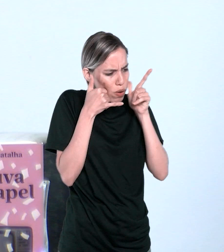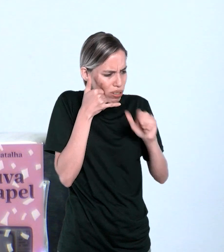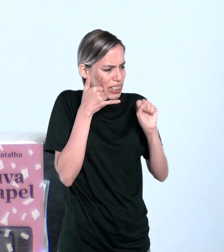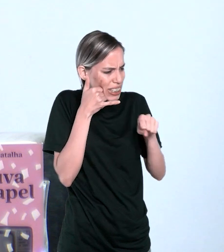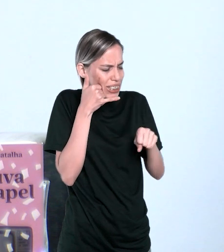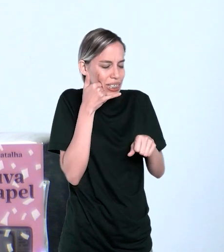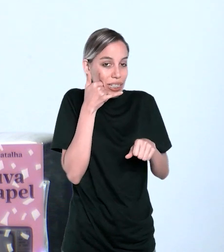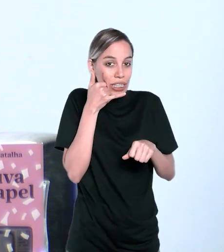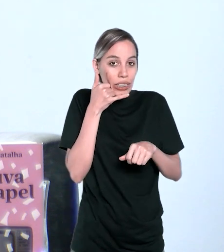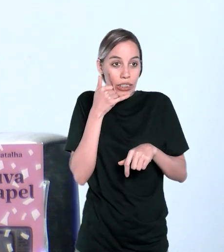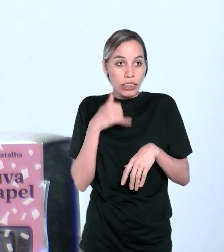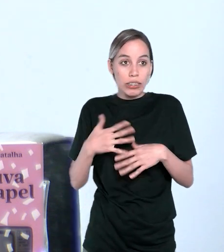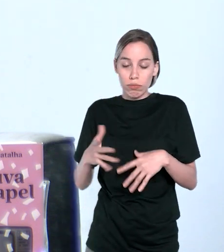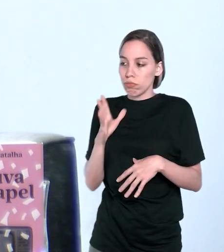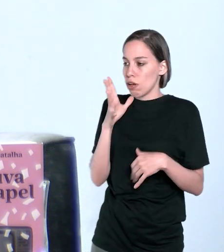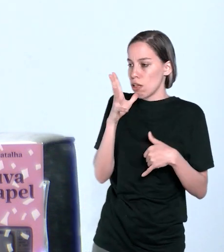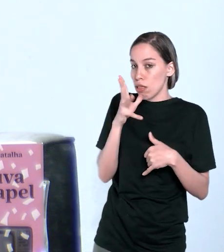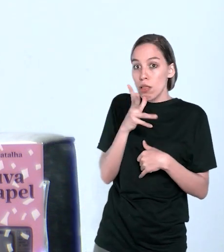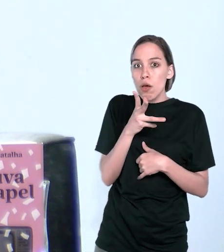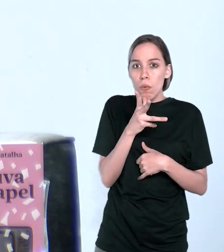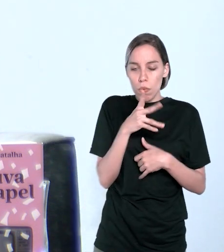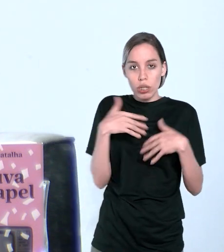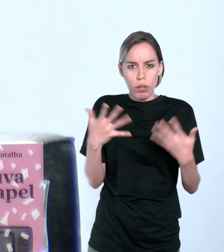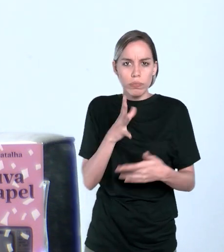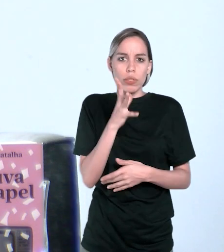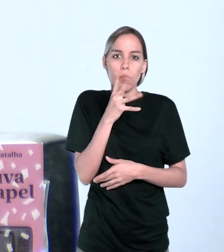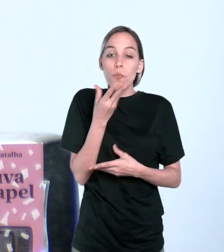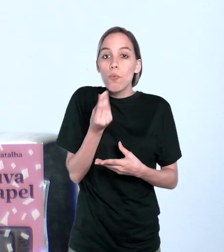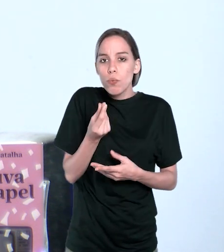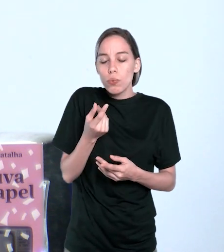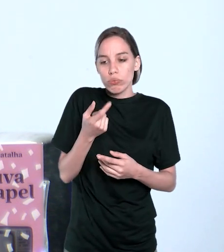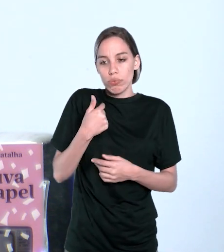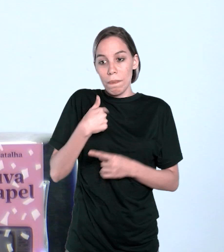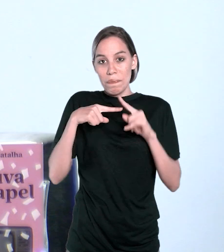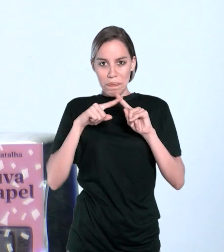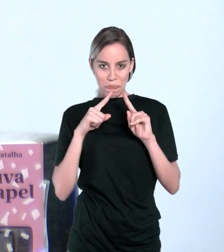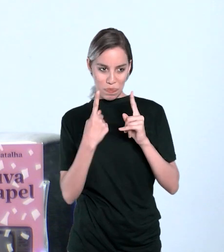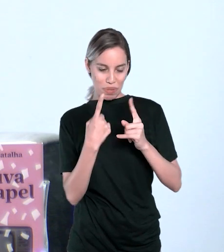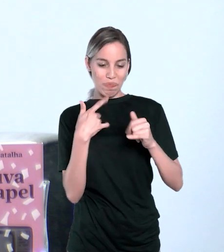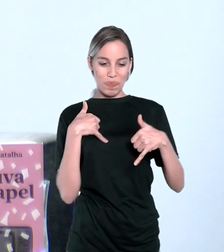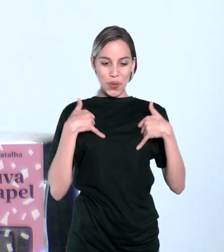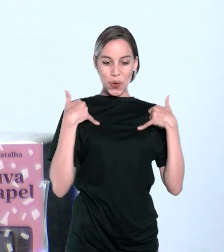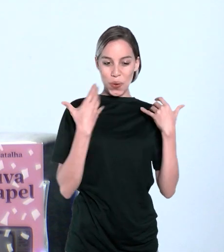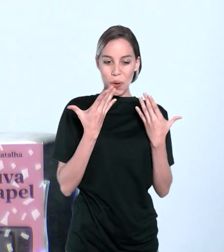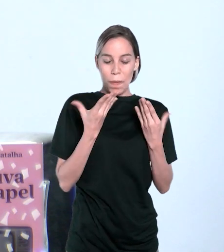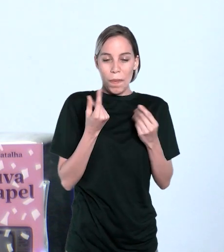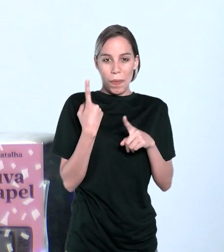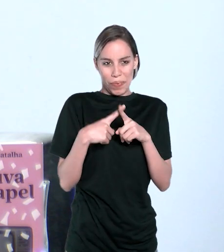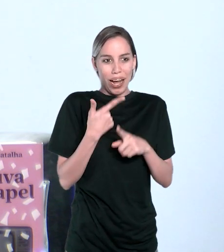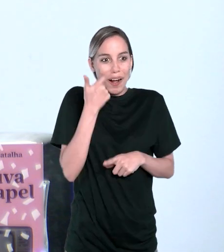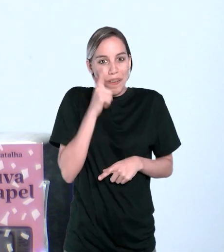esse projeto. E é um livro que eu me orgulho muito de ter feito, que a gente publicou três volumes da